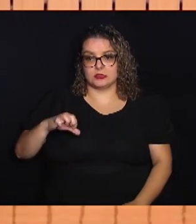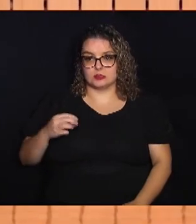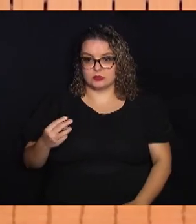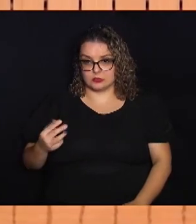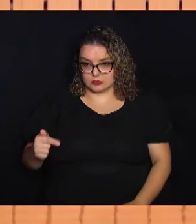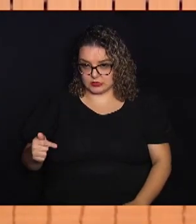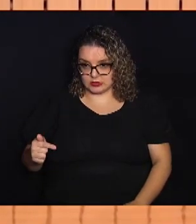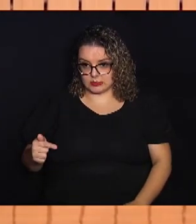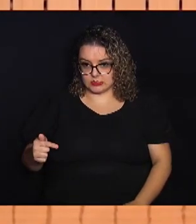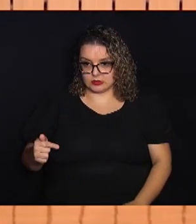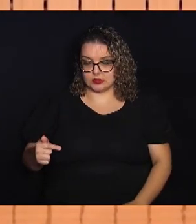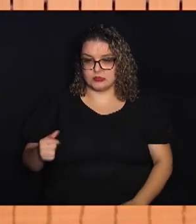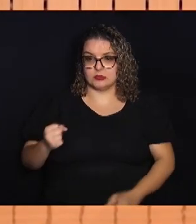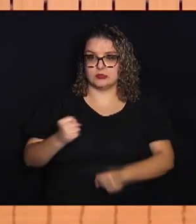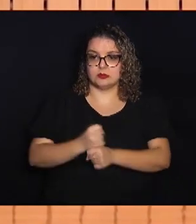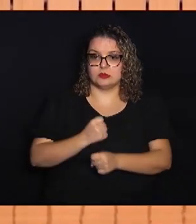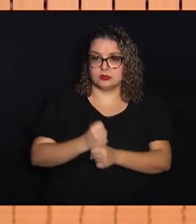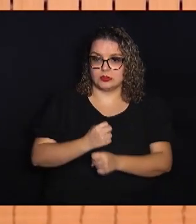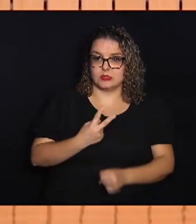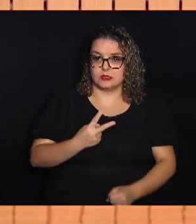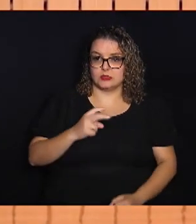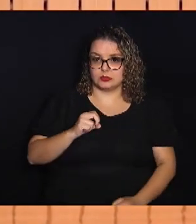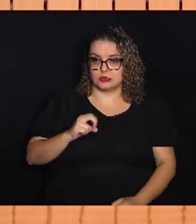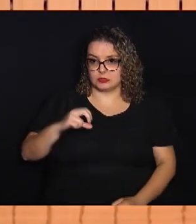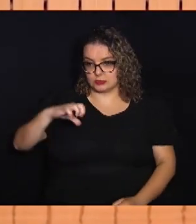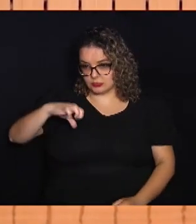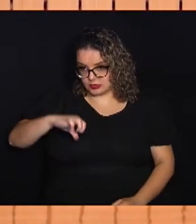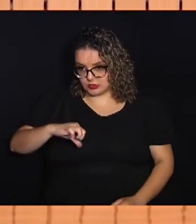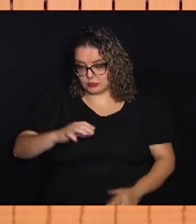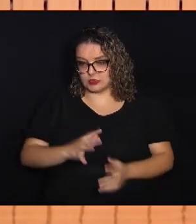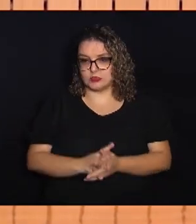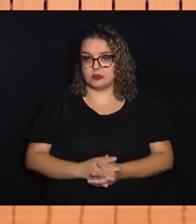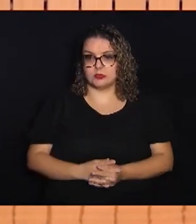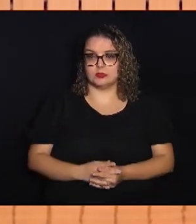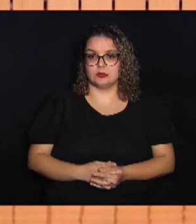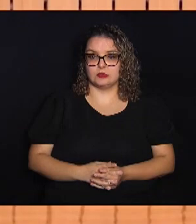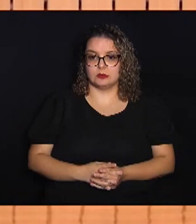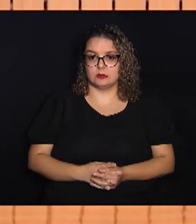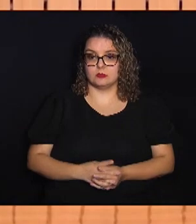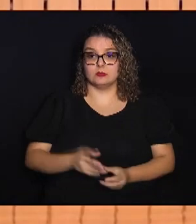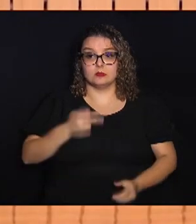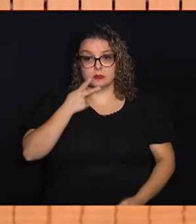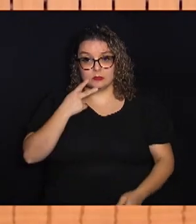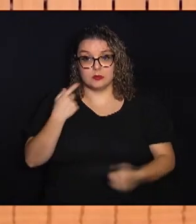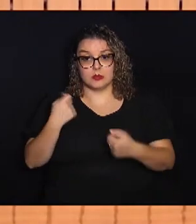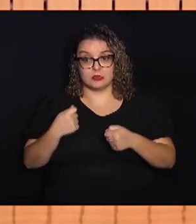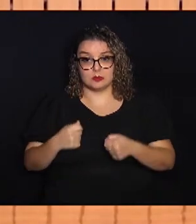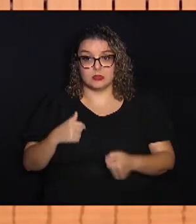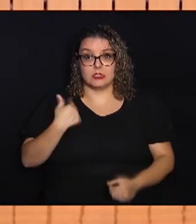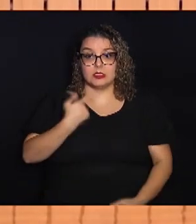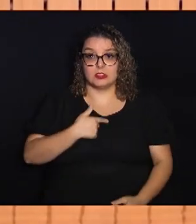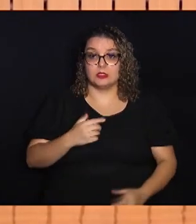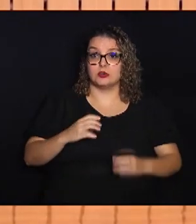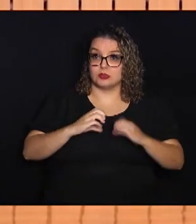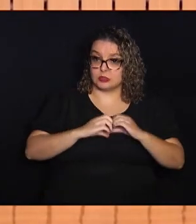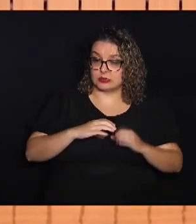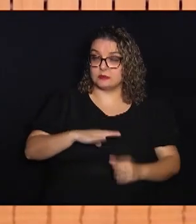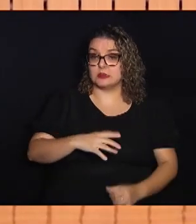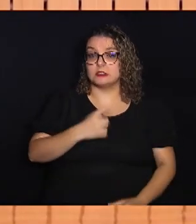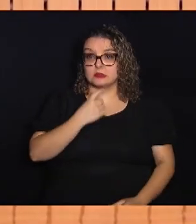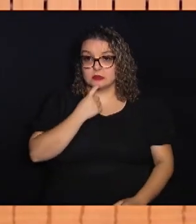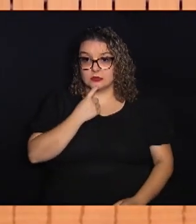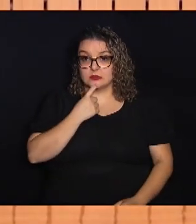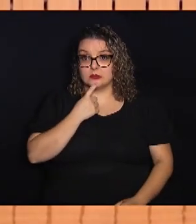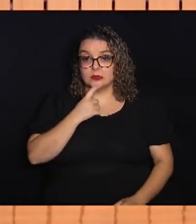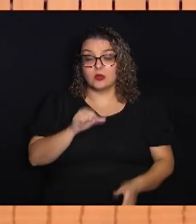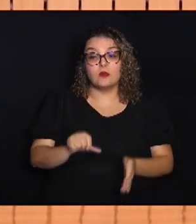13.597, do ano de 2009. Tenho de ressaltar que a nossa querida Campinas foi